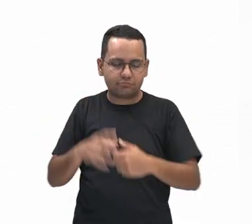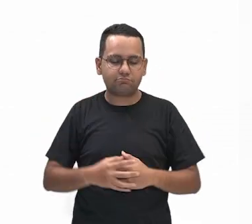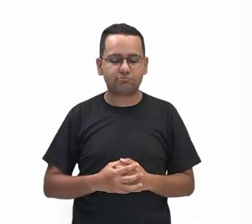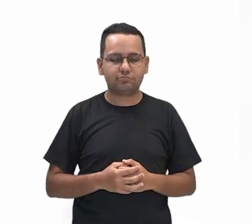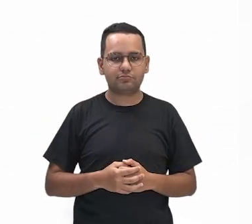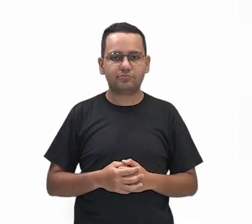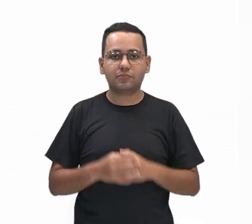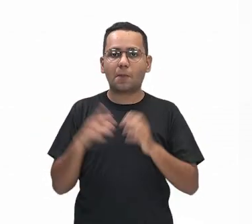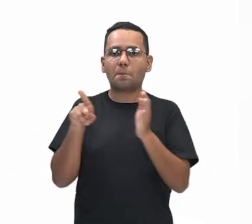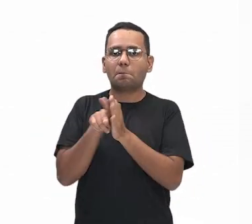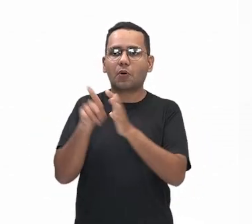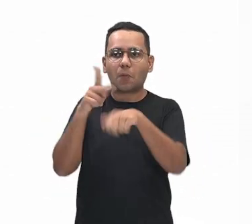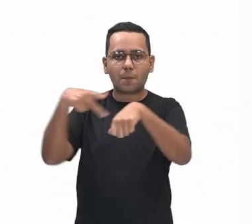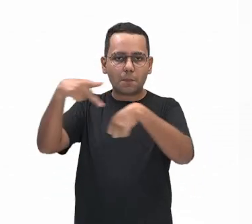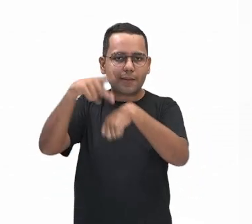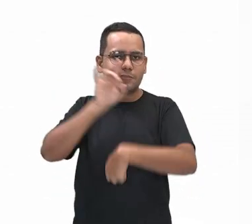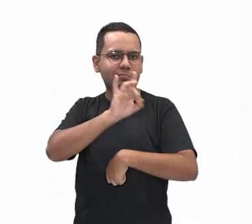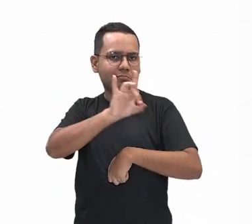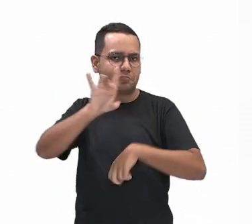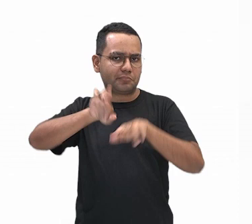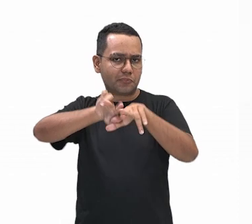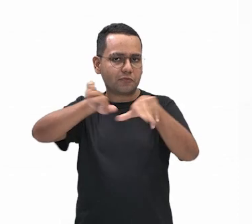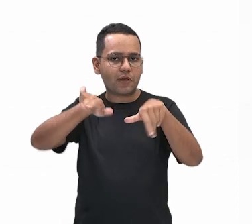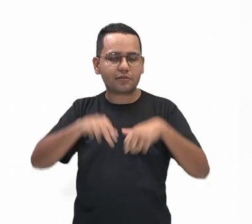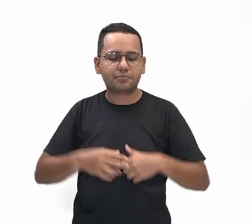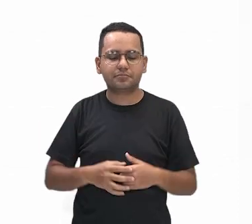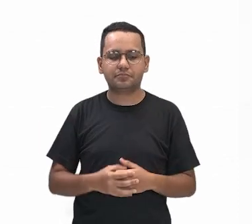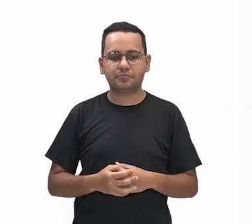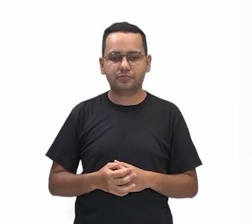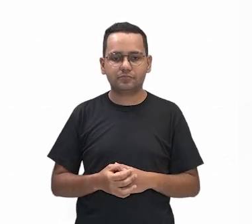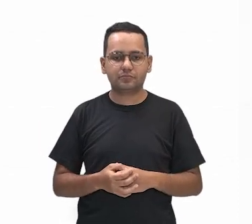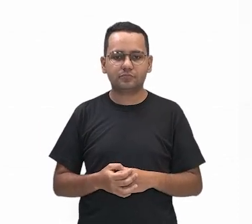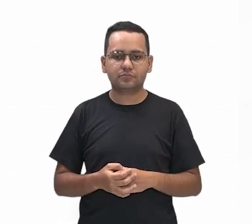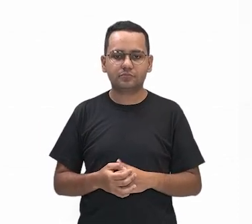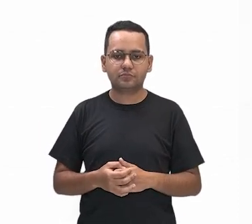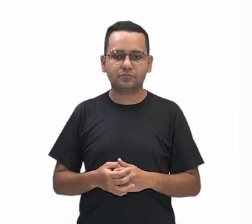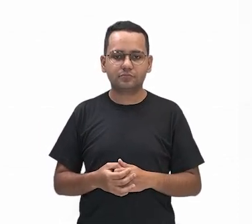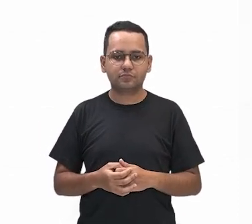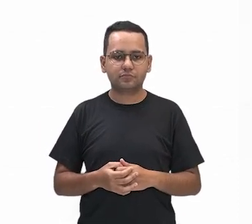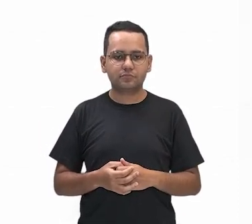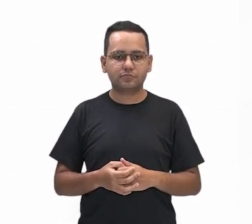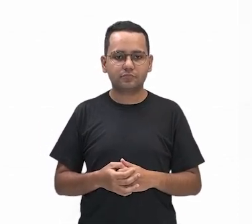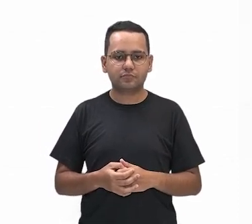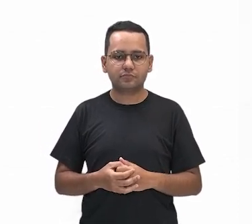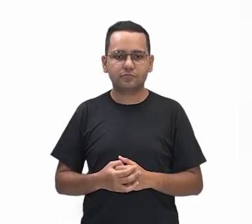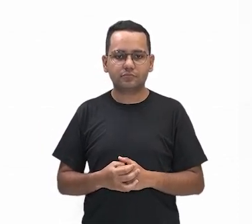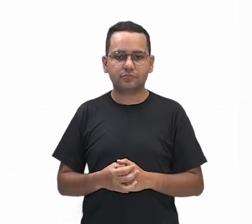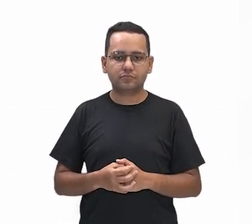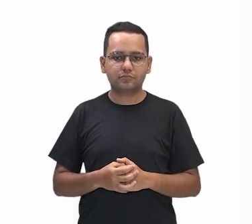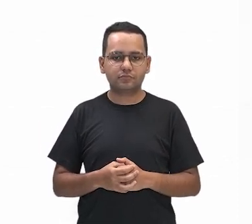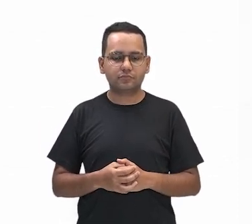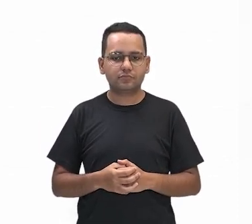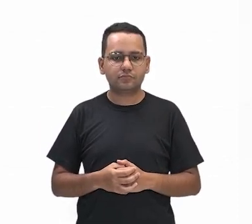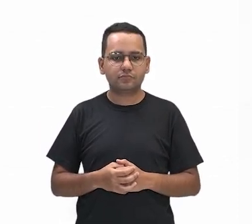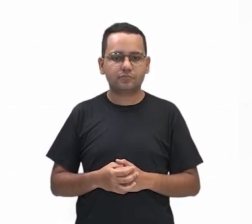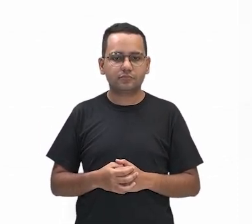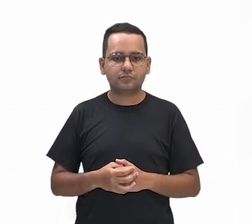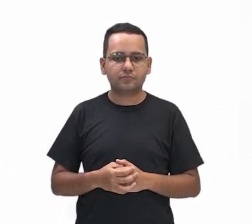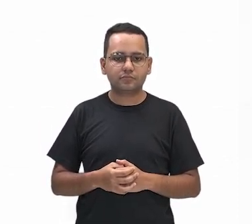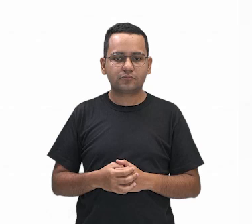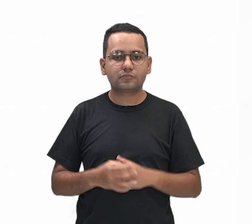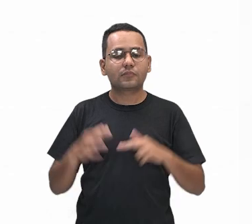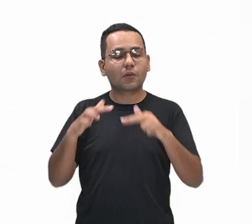e culturais. Em vários deles, é possível, inclusive, percorrer esses